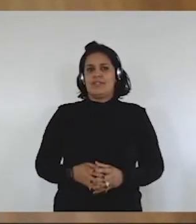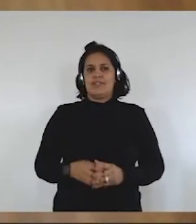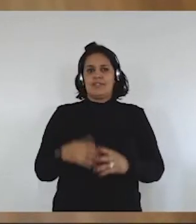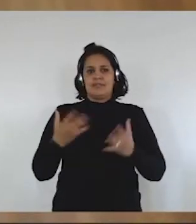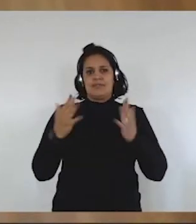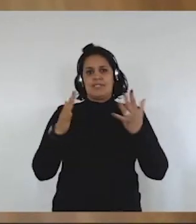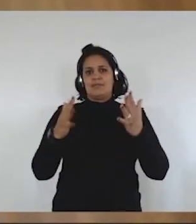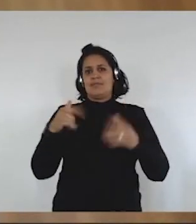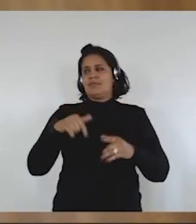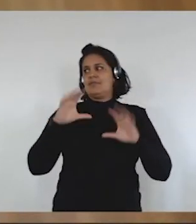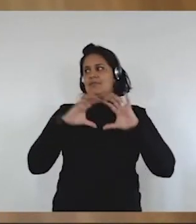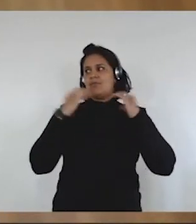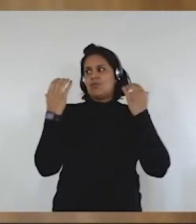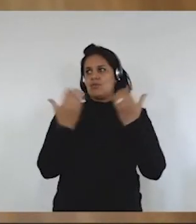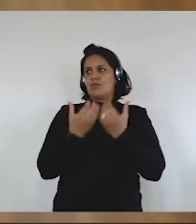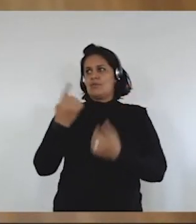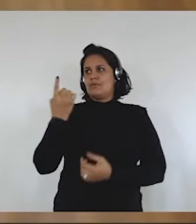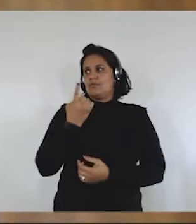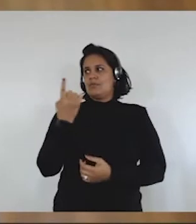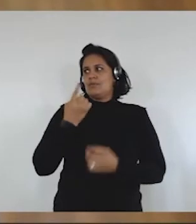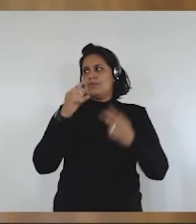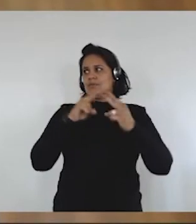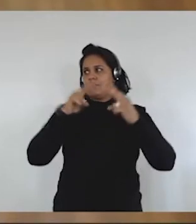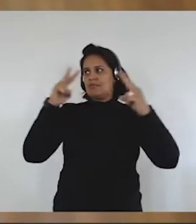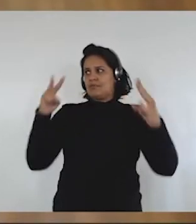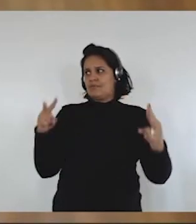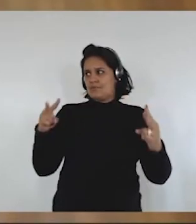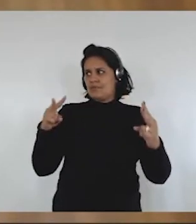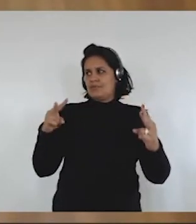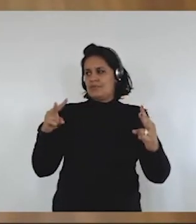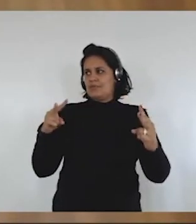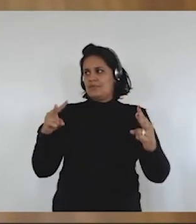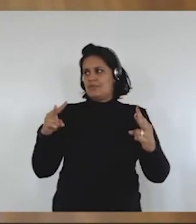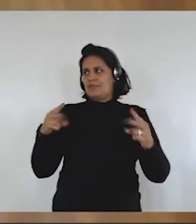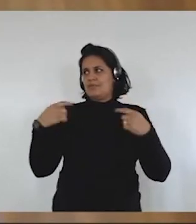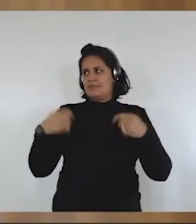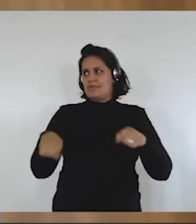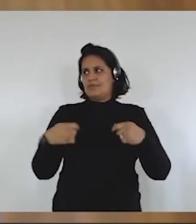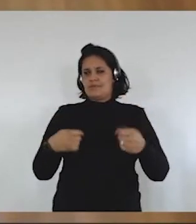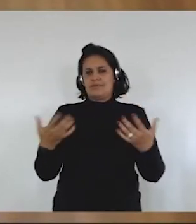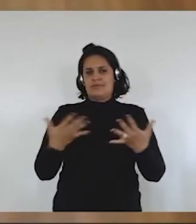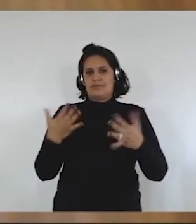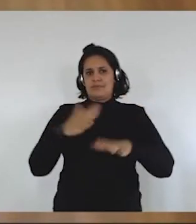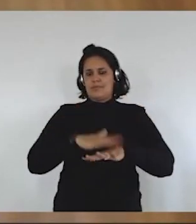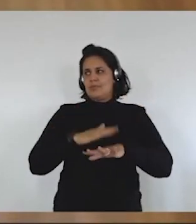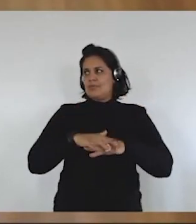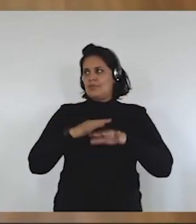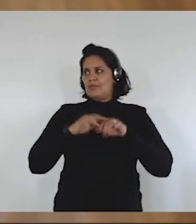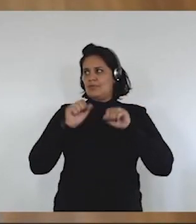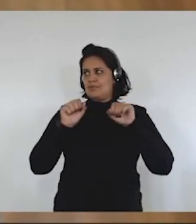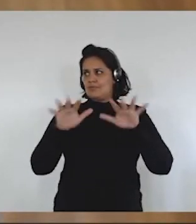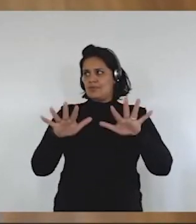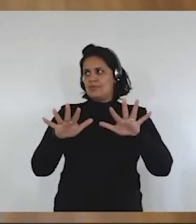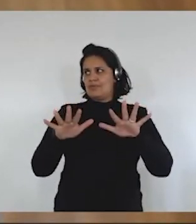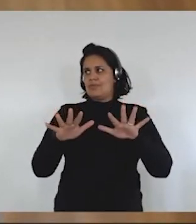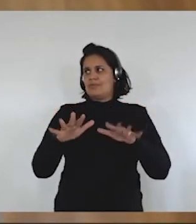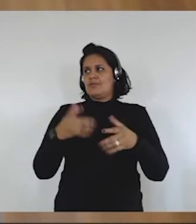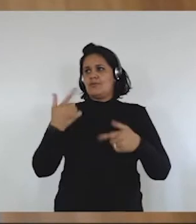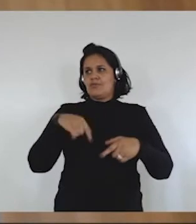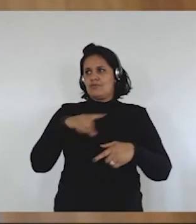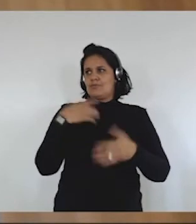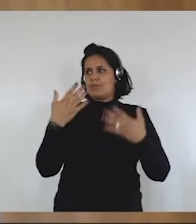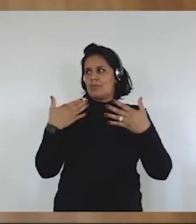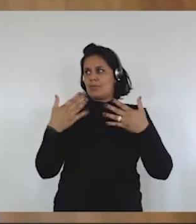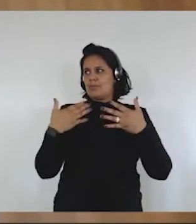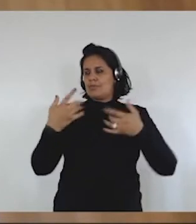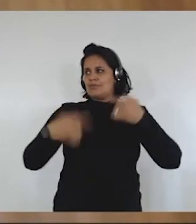realização desse primeiro congresso virtual, necessário que seja feito nesse momento de pandemia, para se discutirem tantas questões de interesse da advocacia